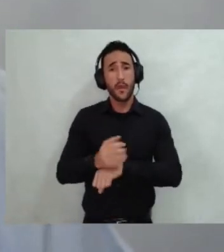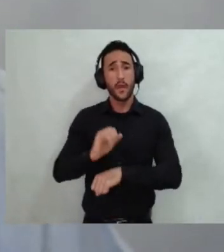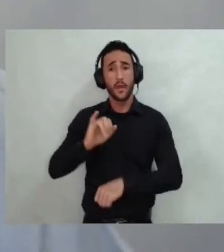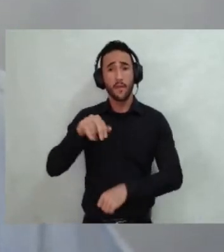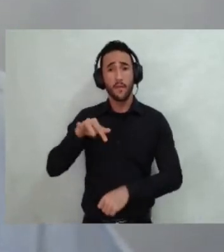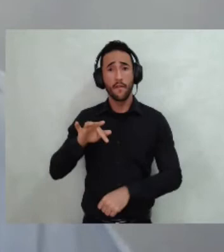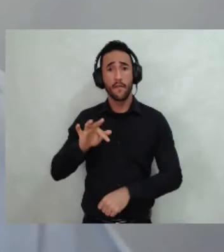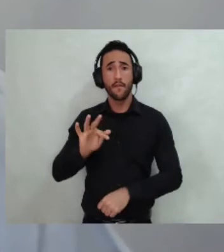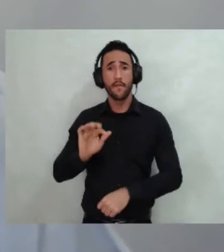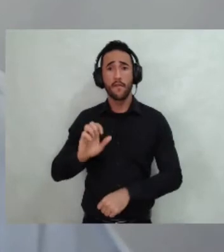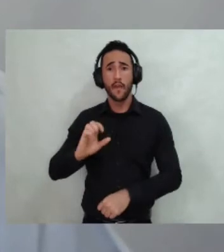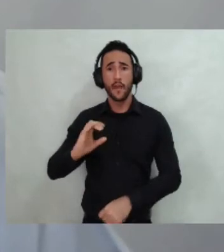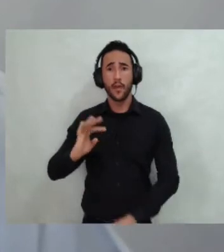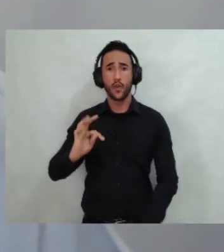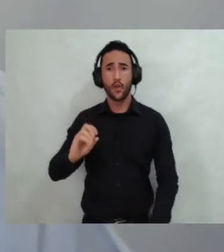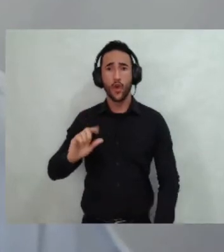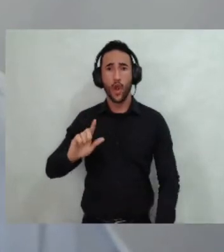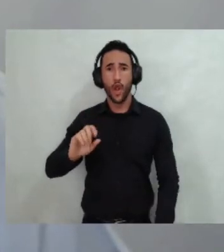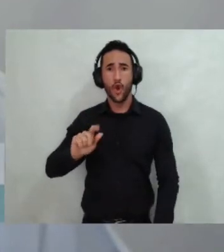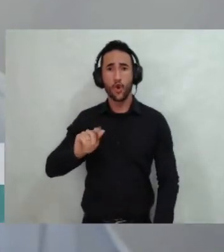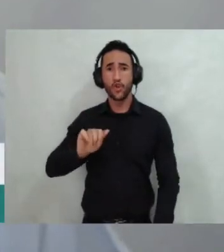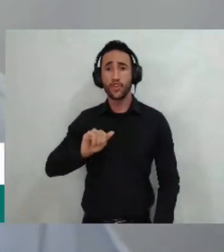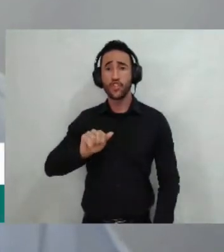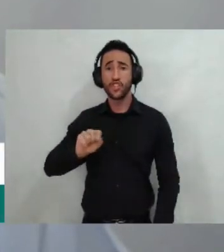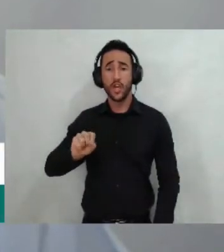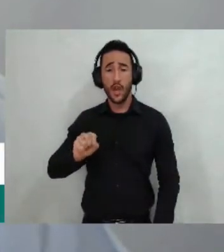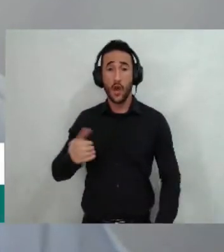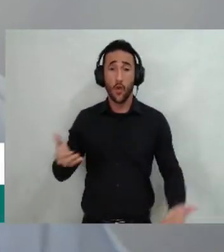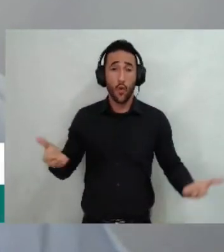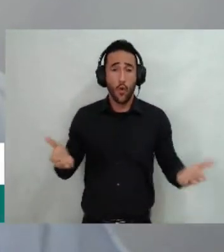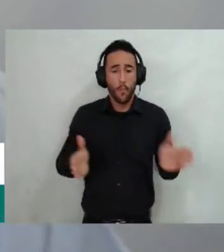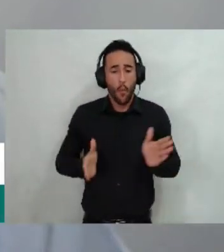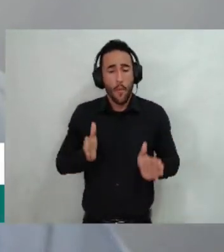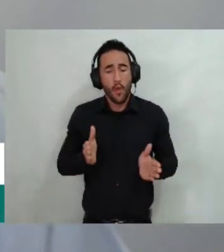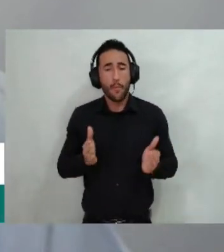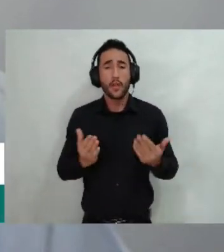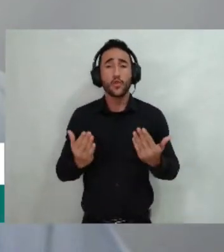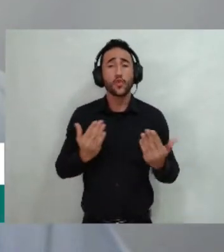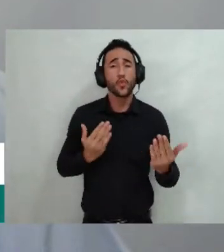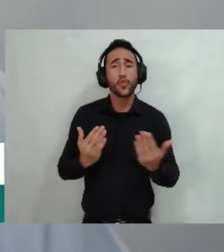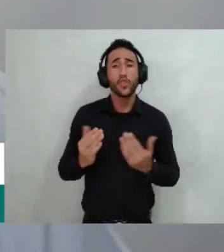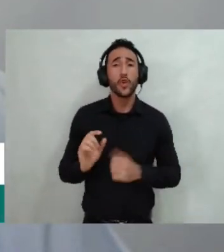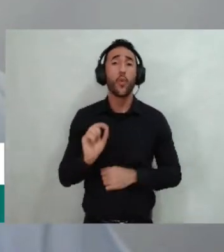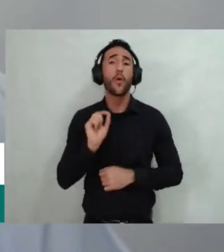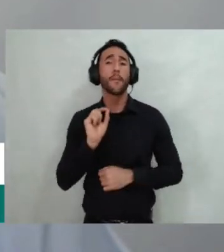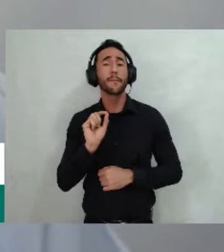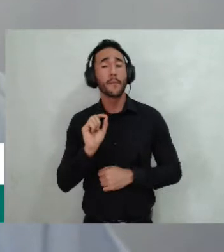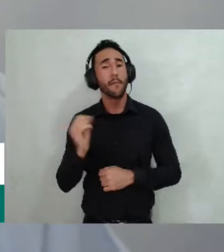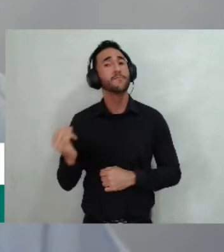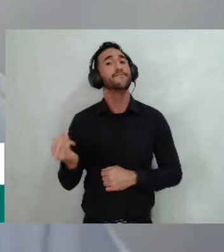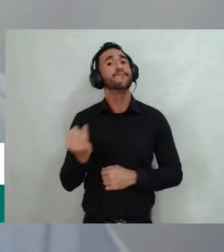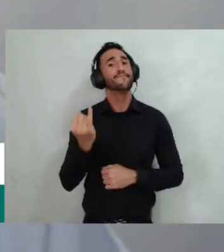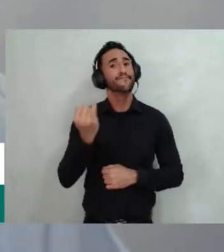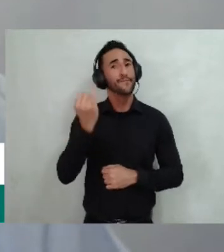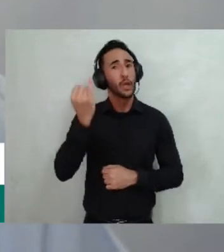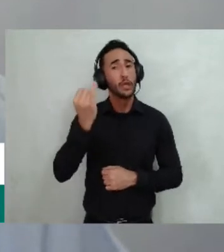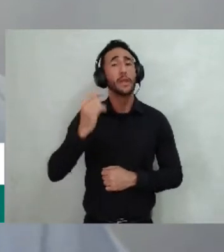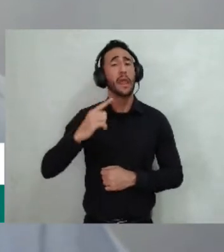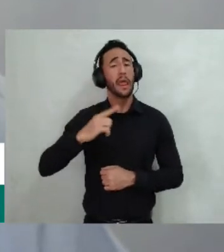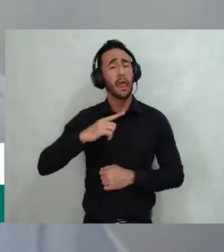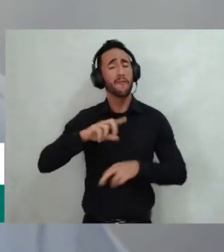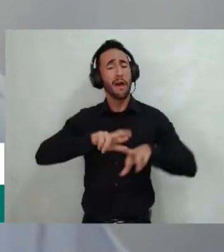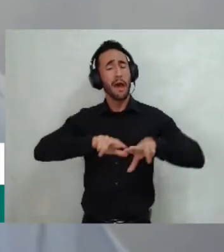Estamos aqui para discutir um ponto muito importante, né, que tem trazido muitas dúvidas no nosso dia a dia,